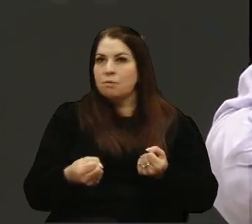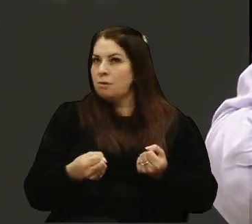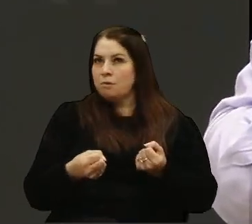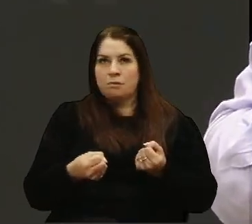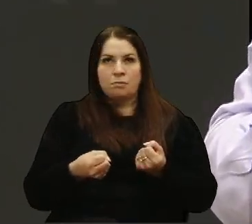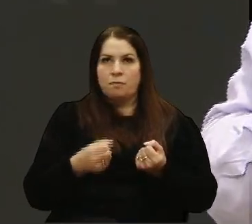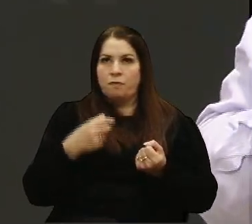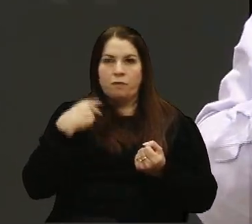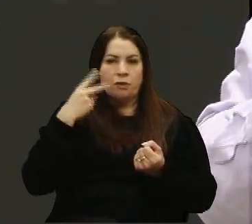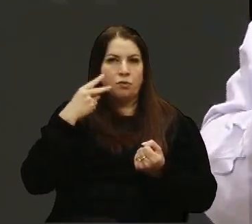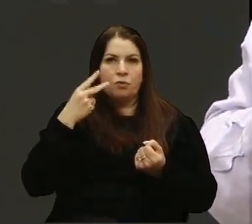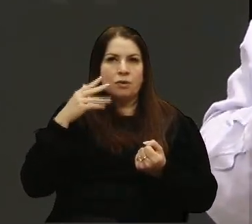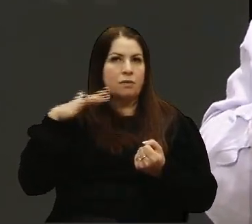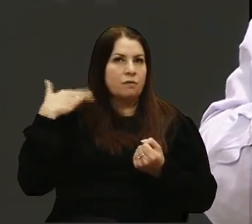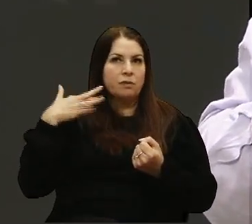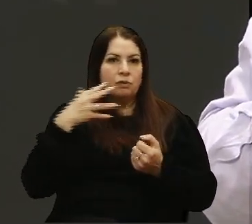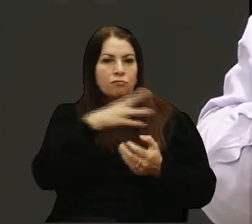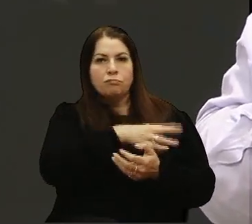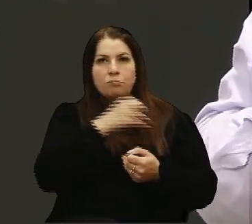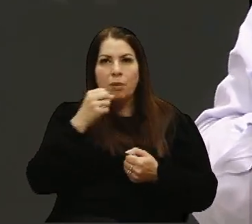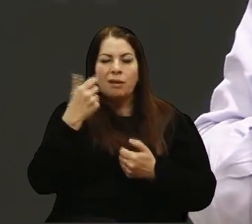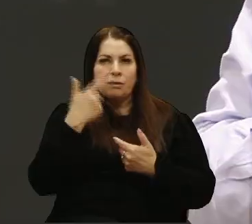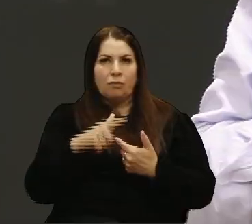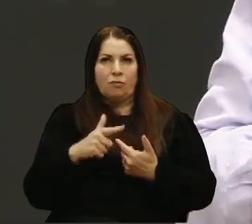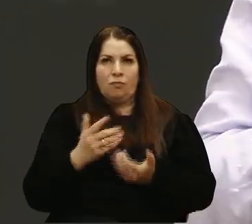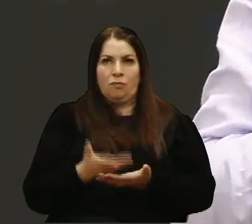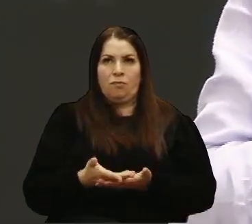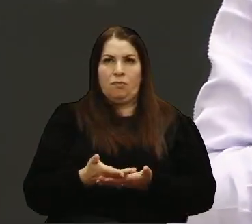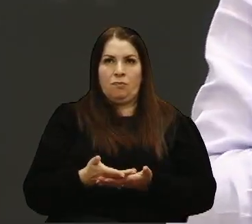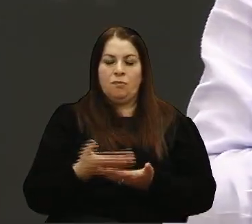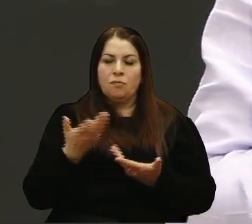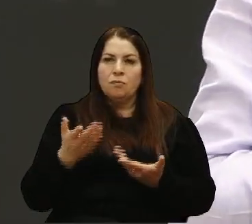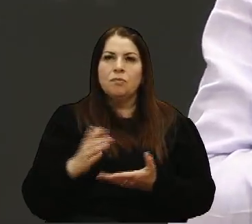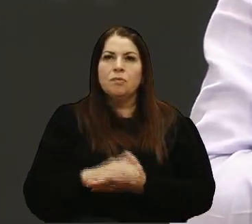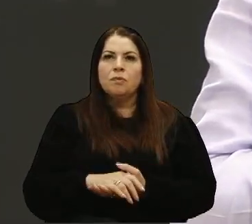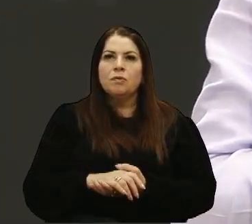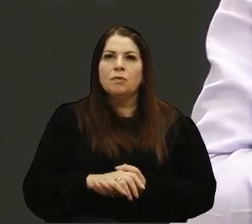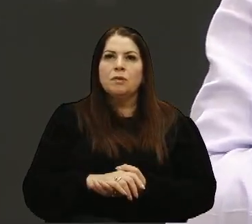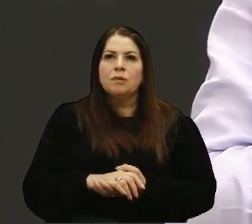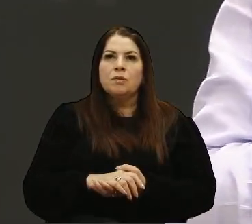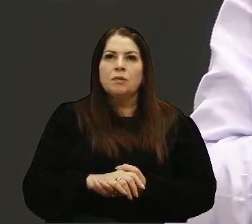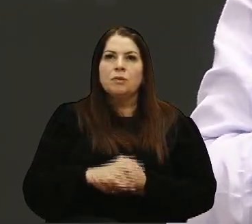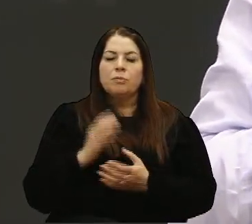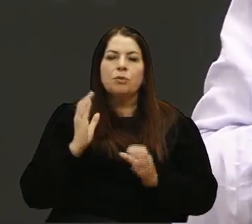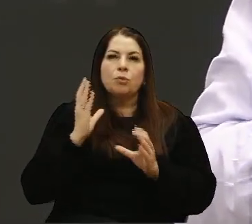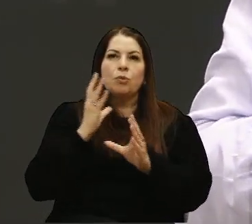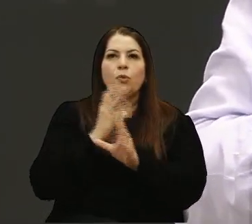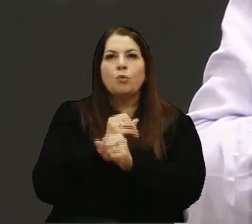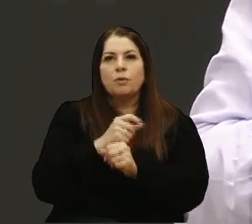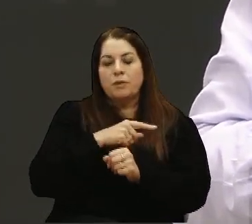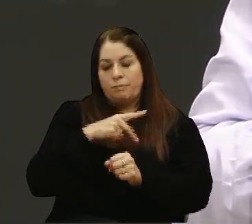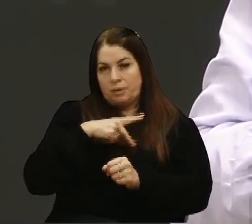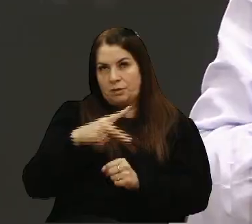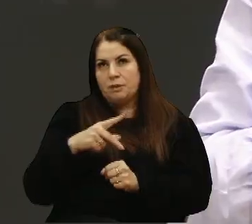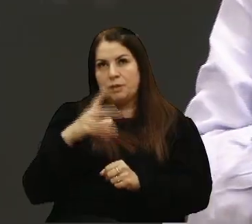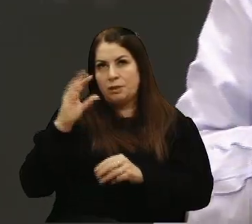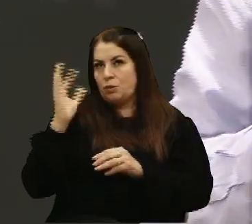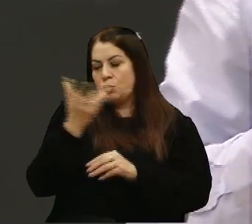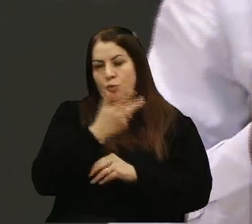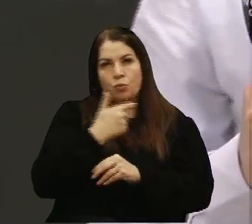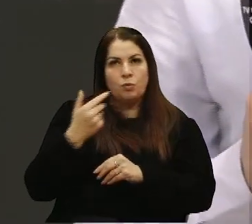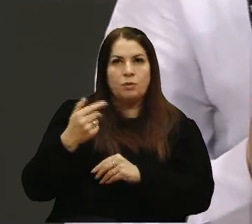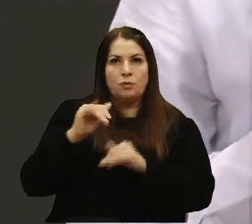Andressa, que esse asfalto seja arrancado posteriormente à base. E agora, para concluir, presidente, dentre todas